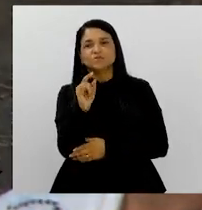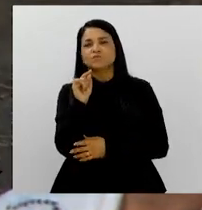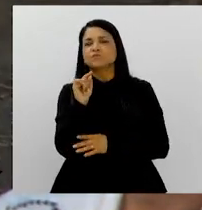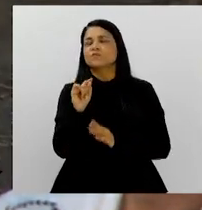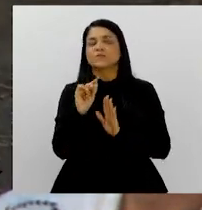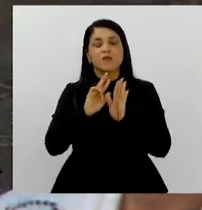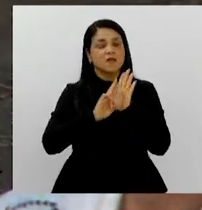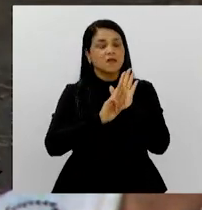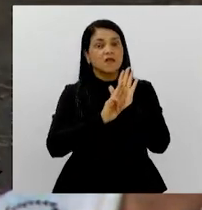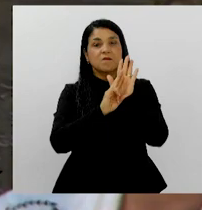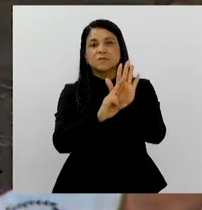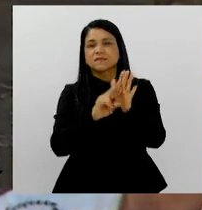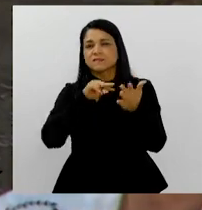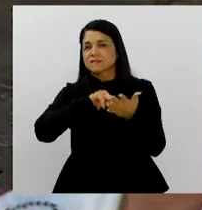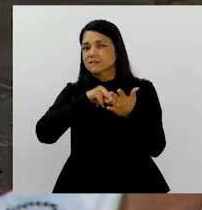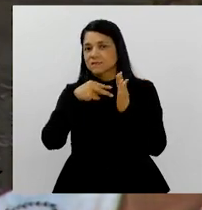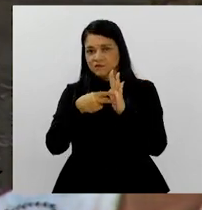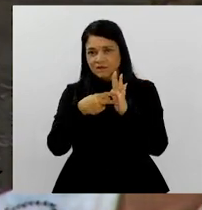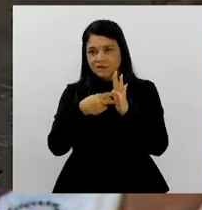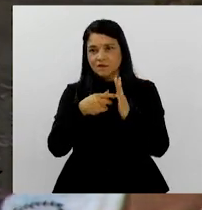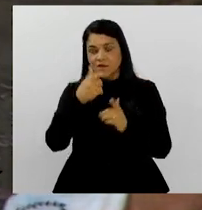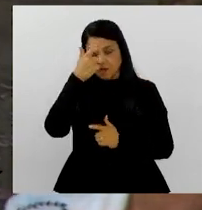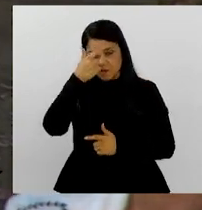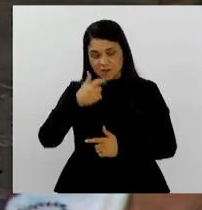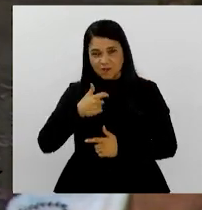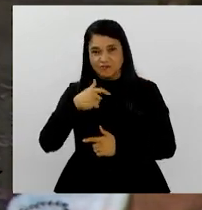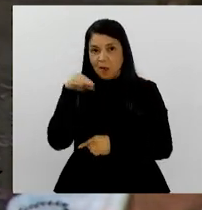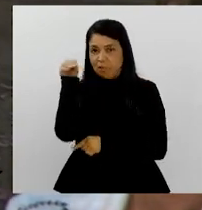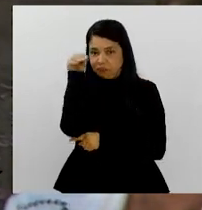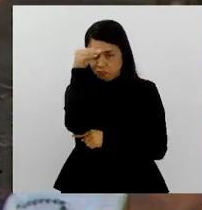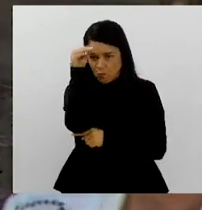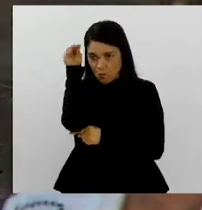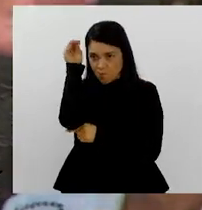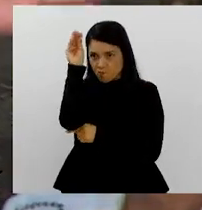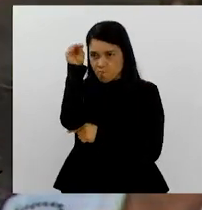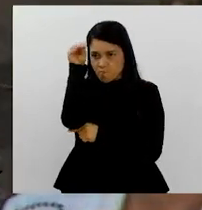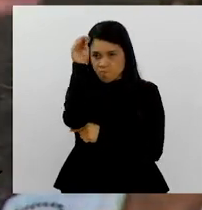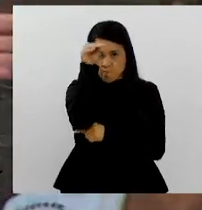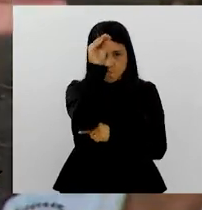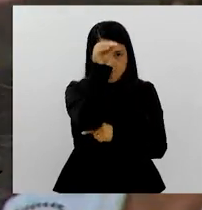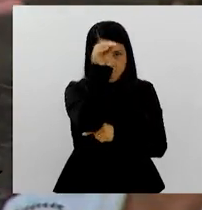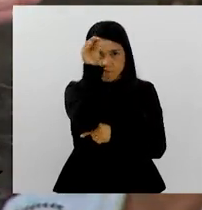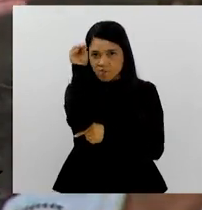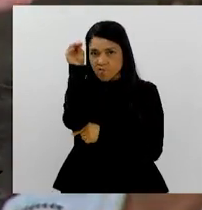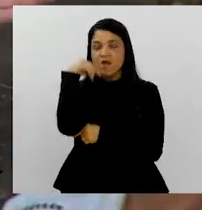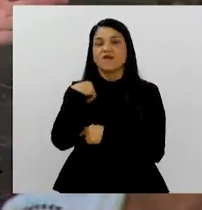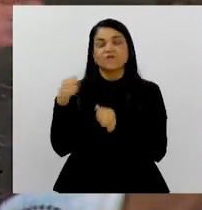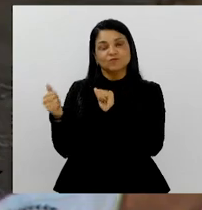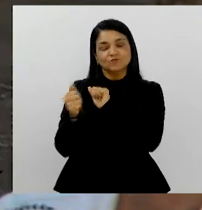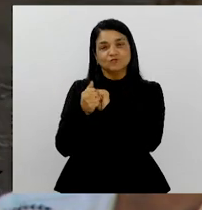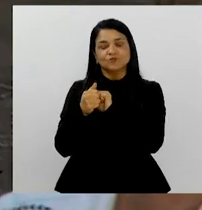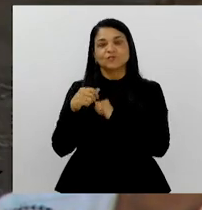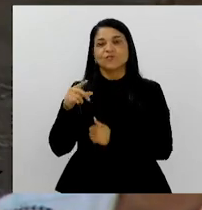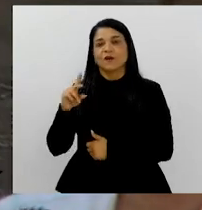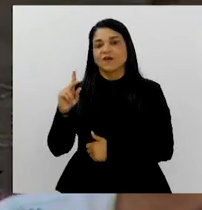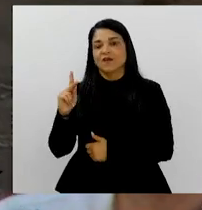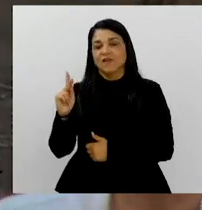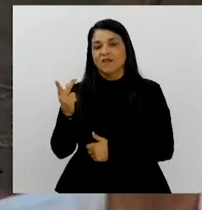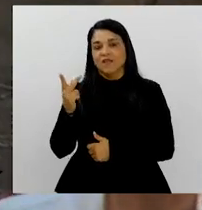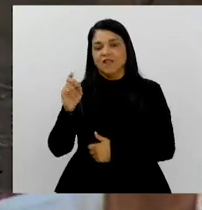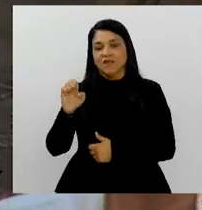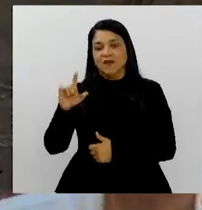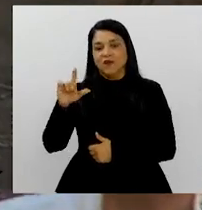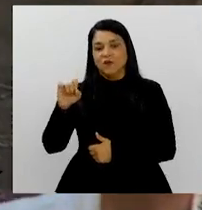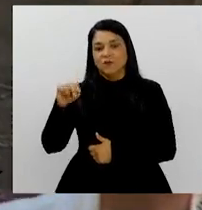representa isso. Eu, que já sou um Tiranossauros Rex, eu fui companheiro da Eloneida Studart. Nessa casa,